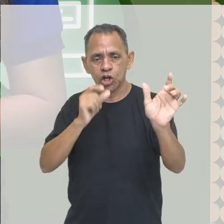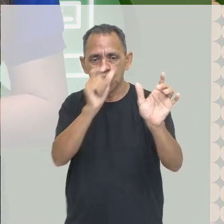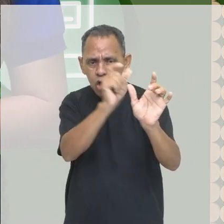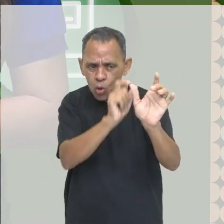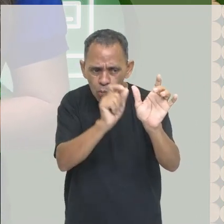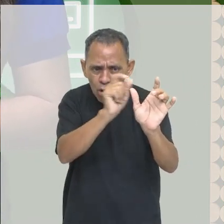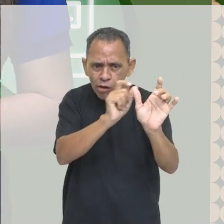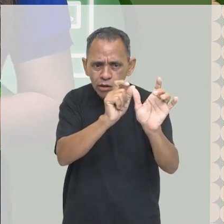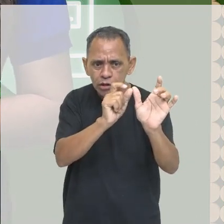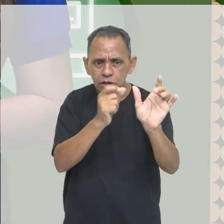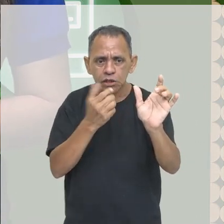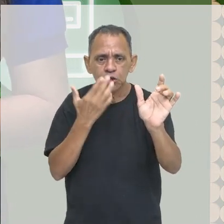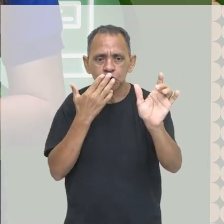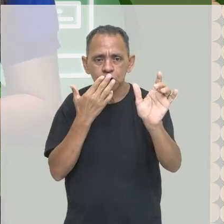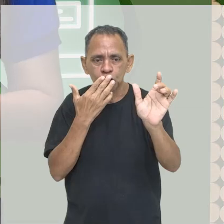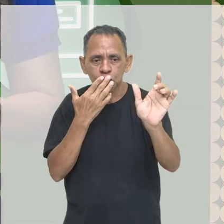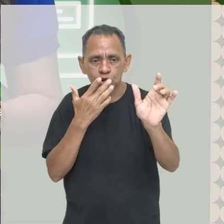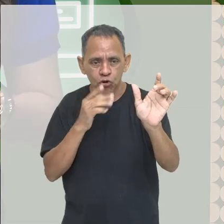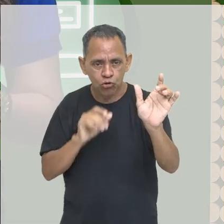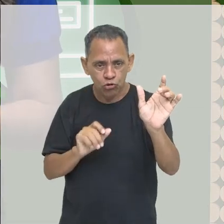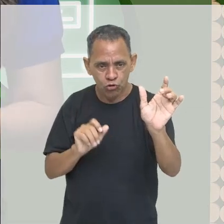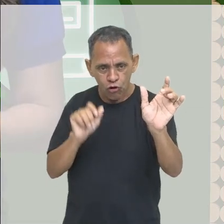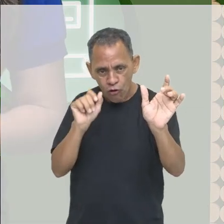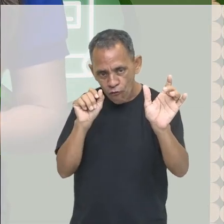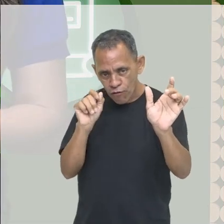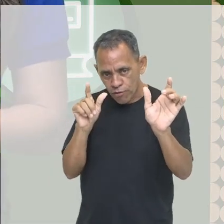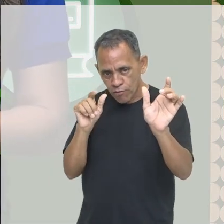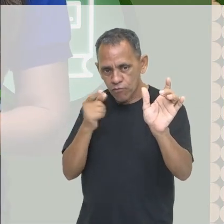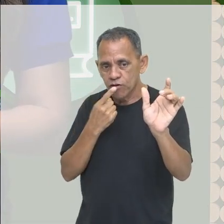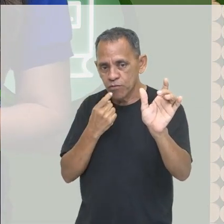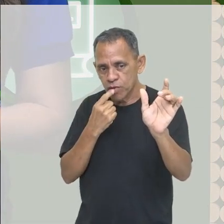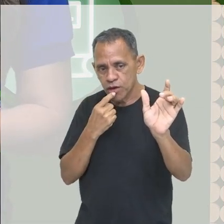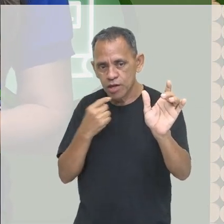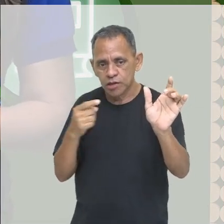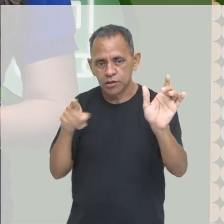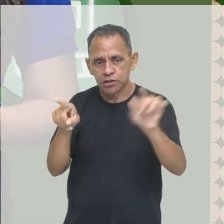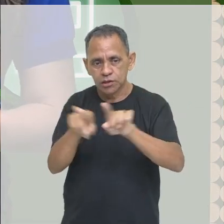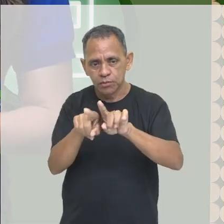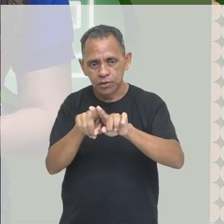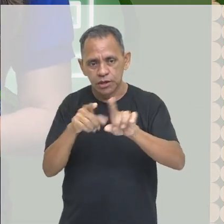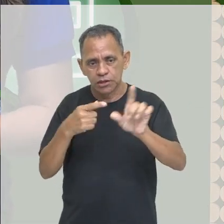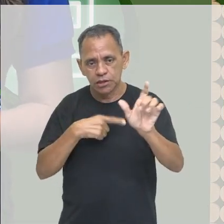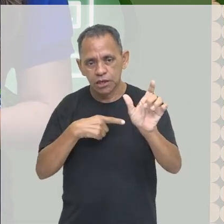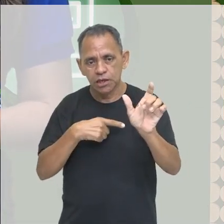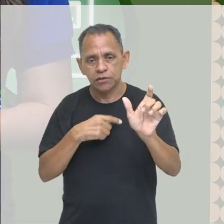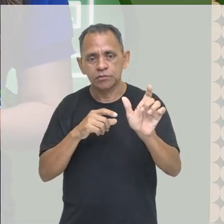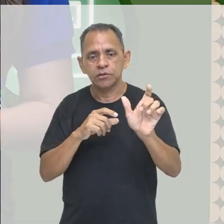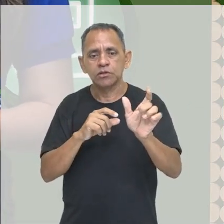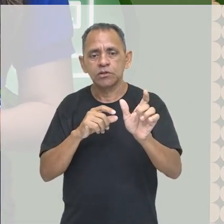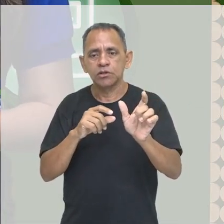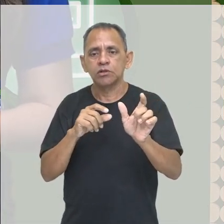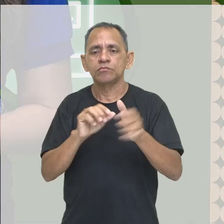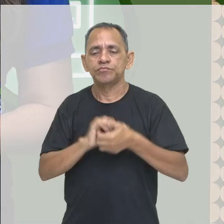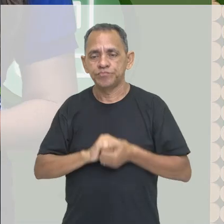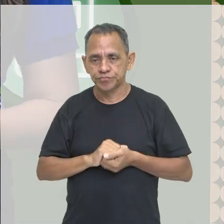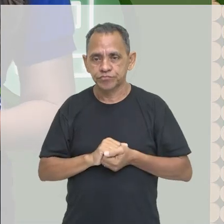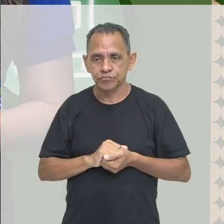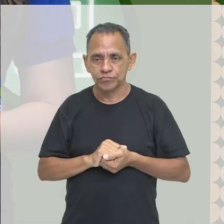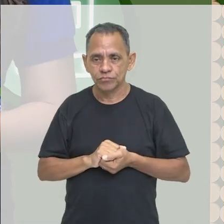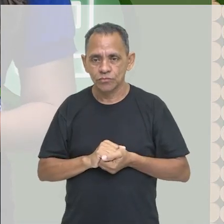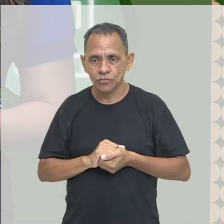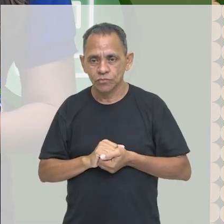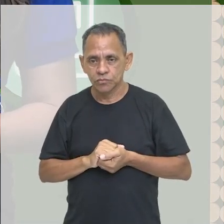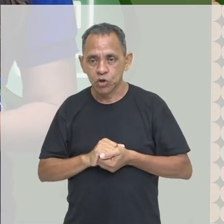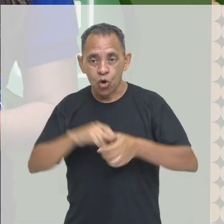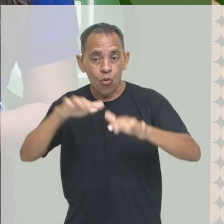célula, certo? Então, a difusão simples, que é o transporte passivo, sem gasto de energia,